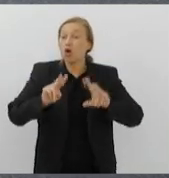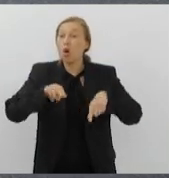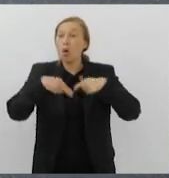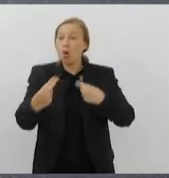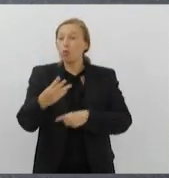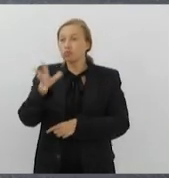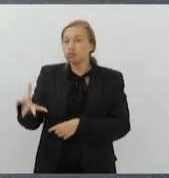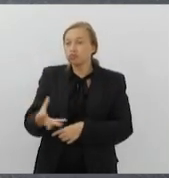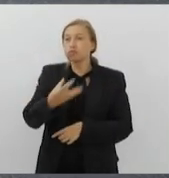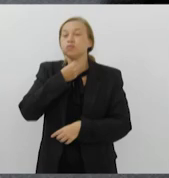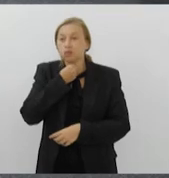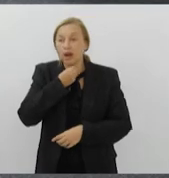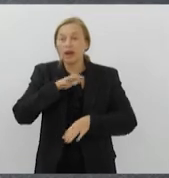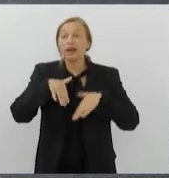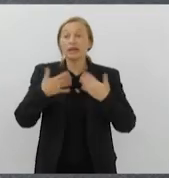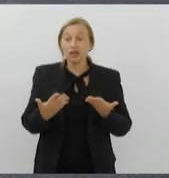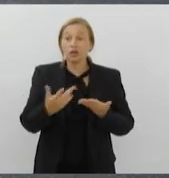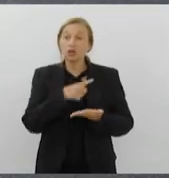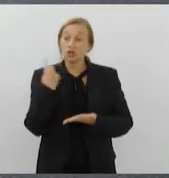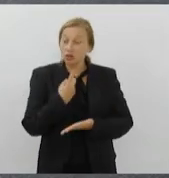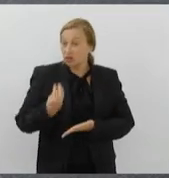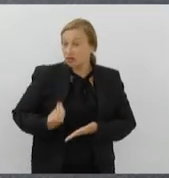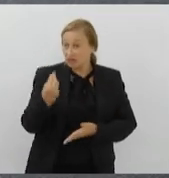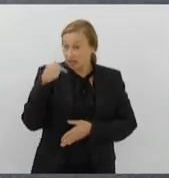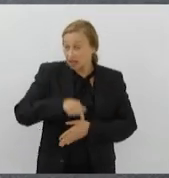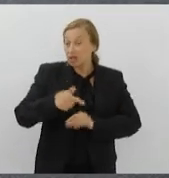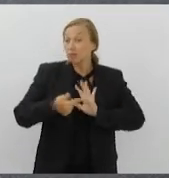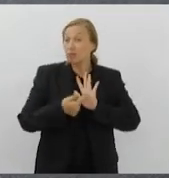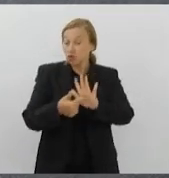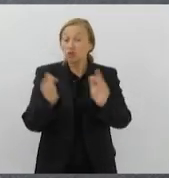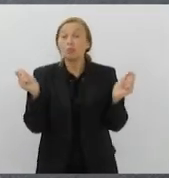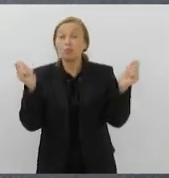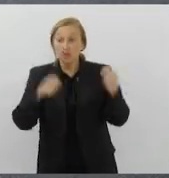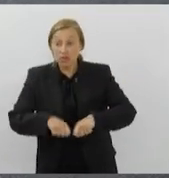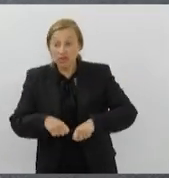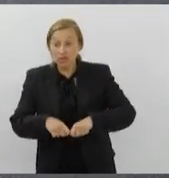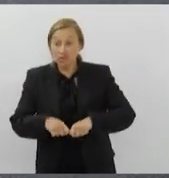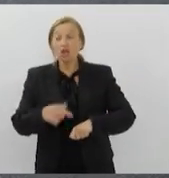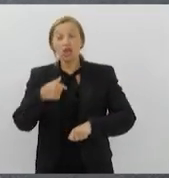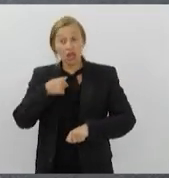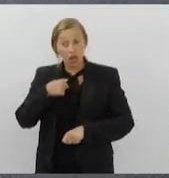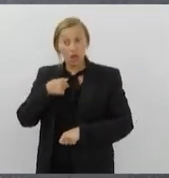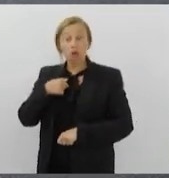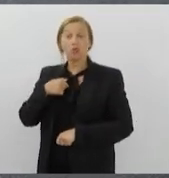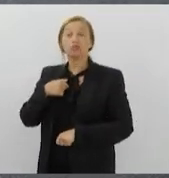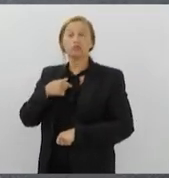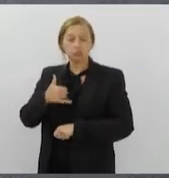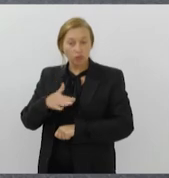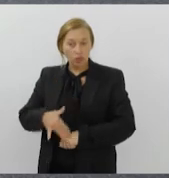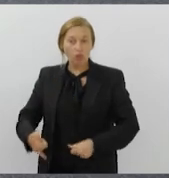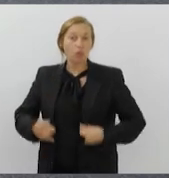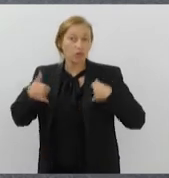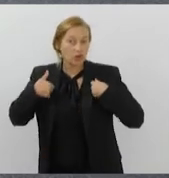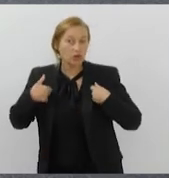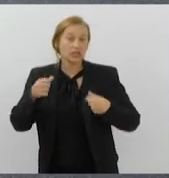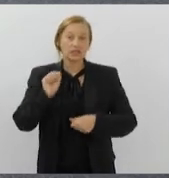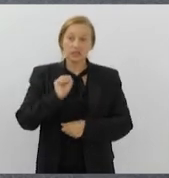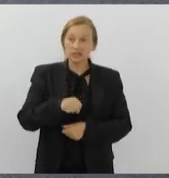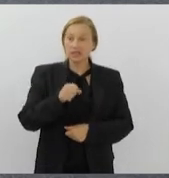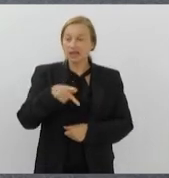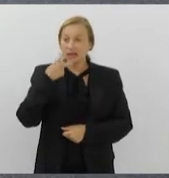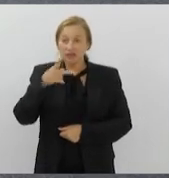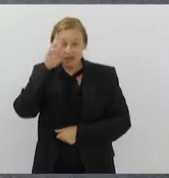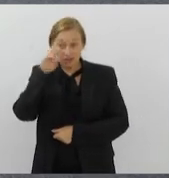engolem. E a gente está aqui mostrando que é possível. E eu estou muito orgulhosa. E ela diz ainda,